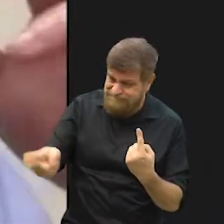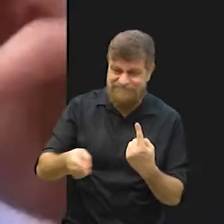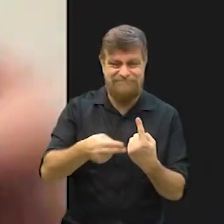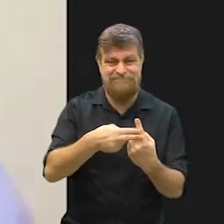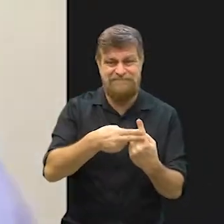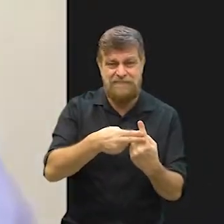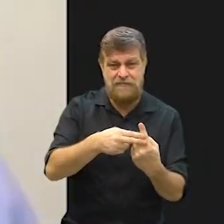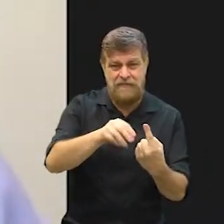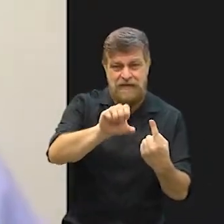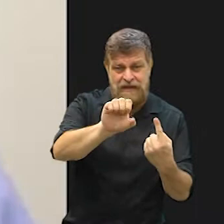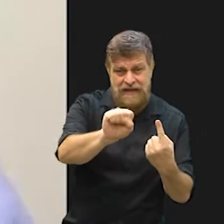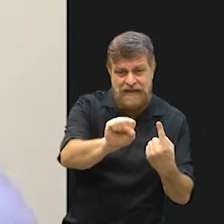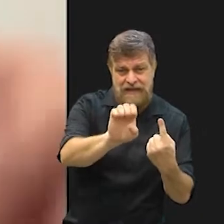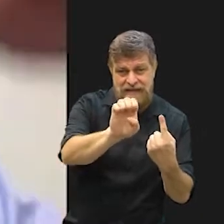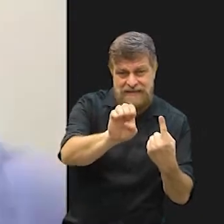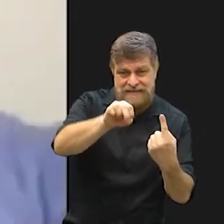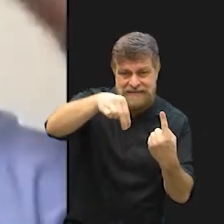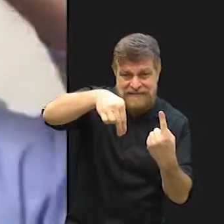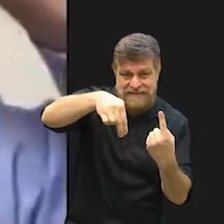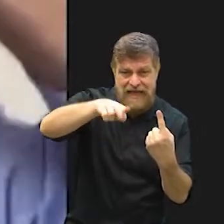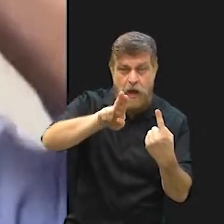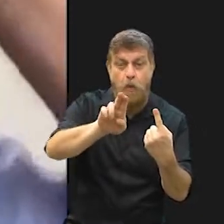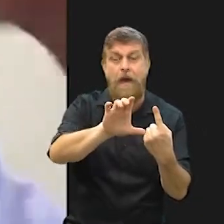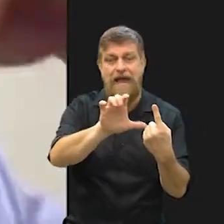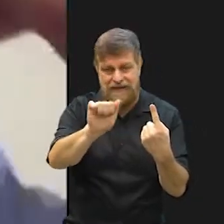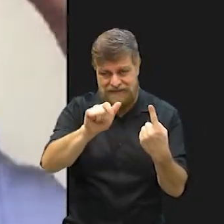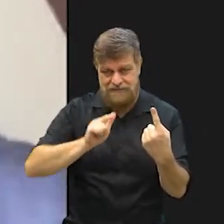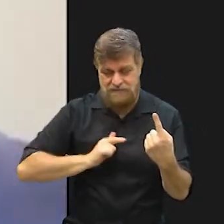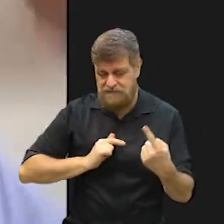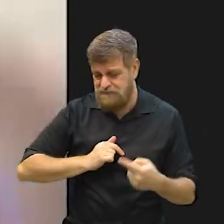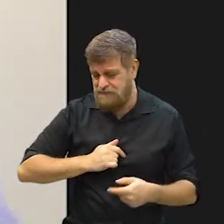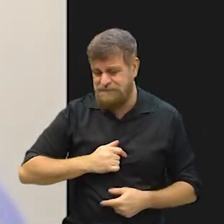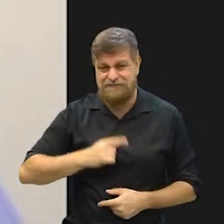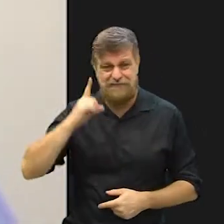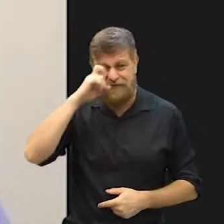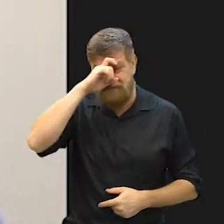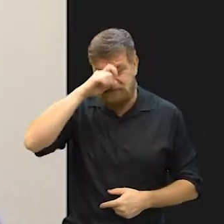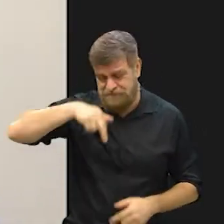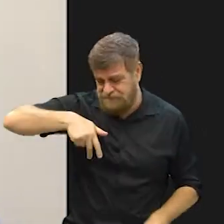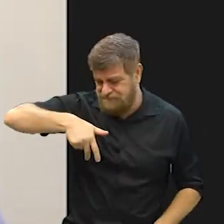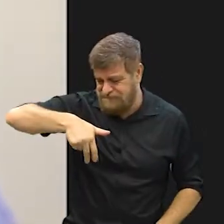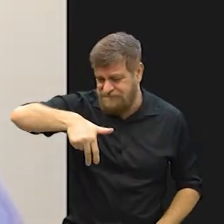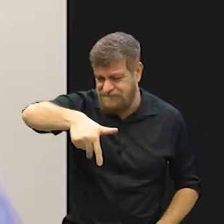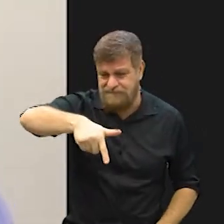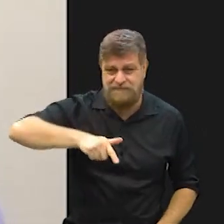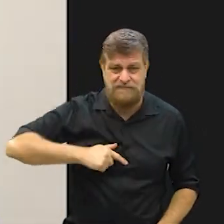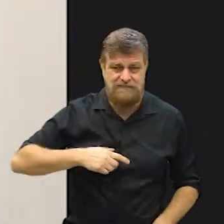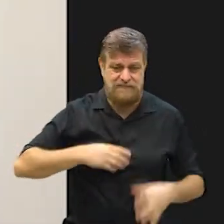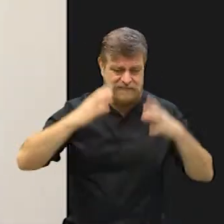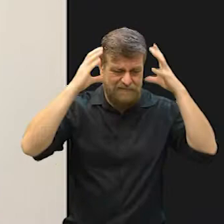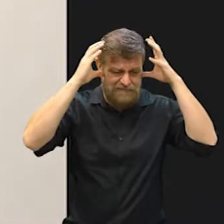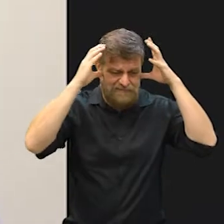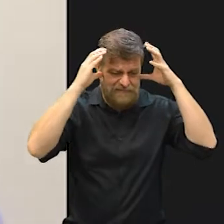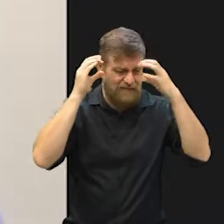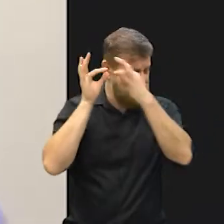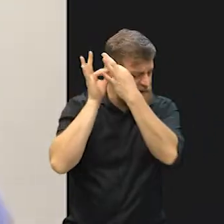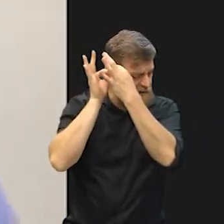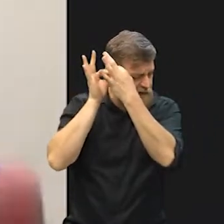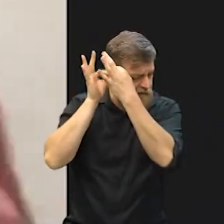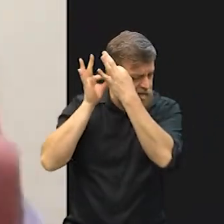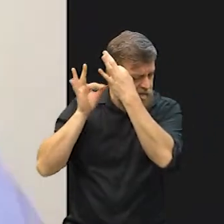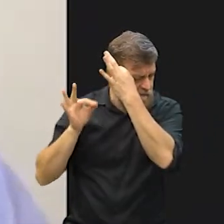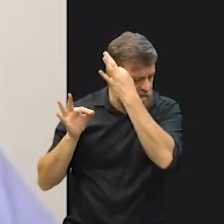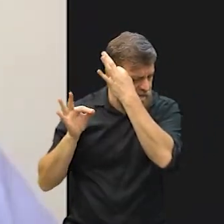muita dificuldade para conseguir andar, vão ter muita hidrocefalia, vão precisar botar dreninho na cabeça para hidrocefalia, elas vão